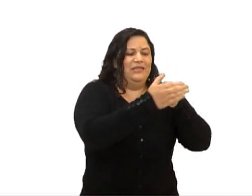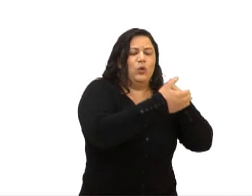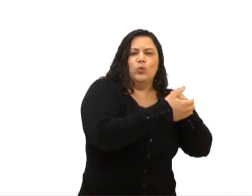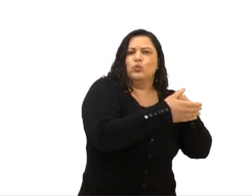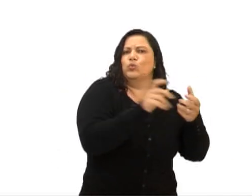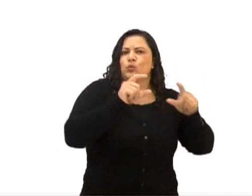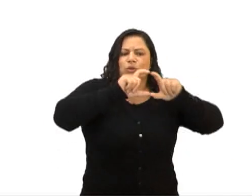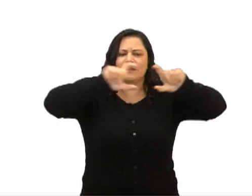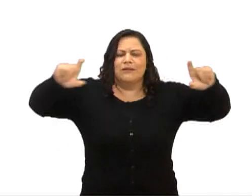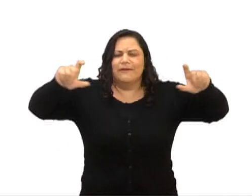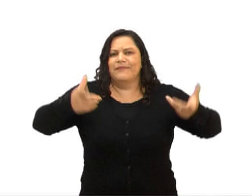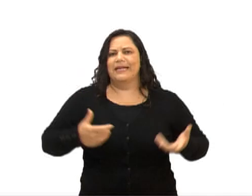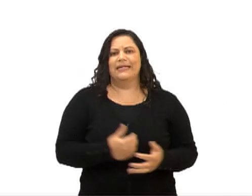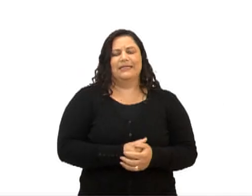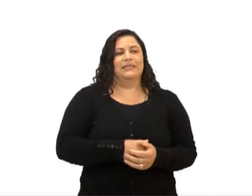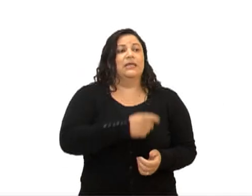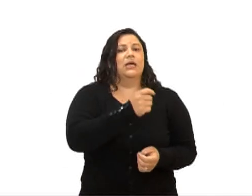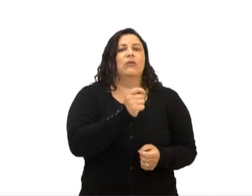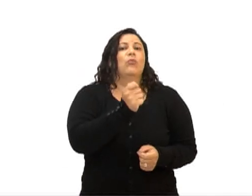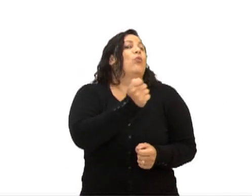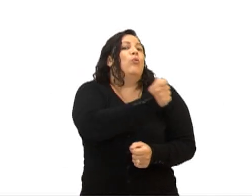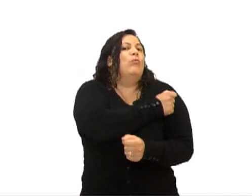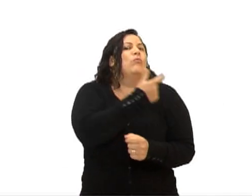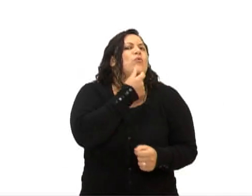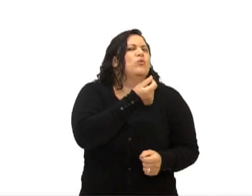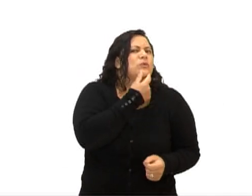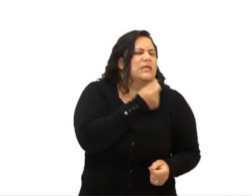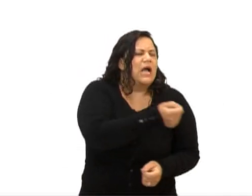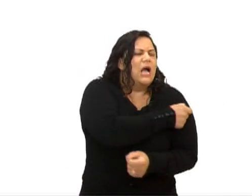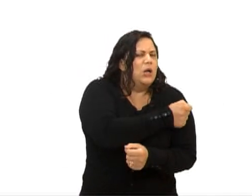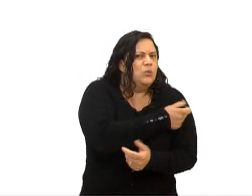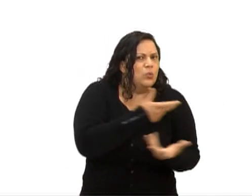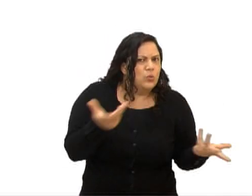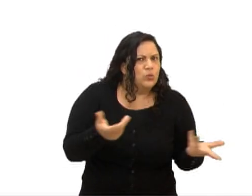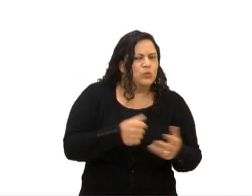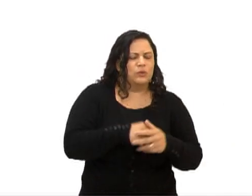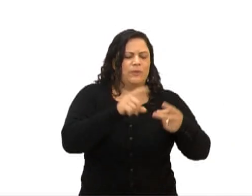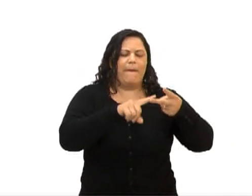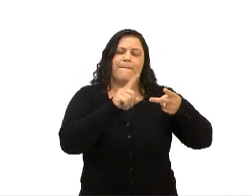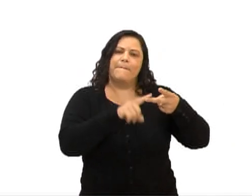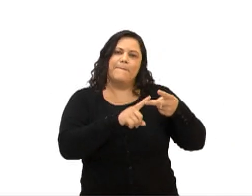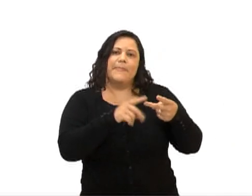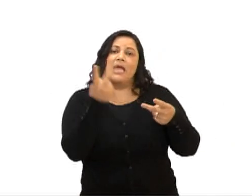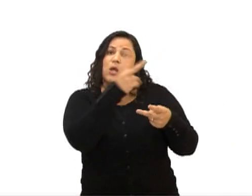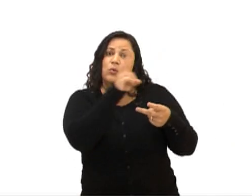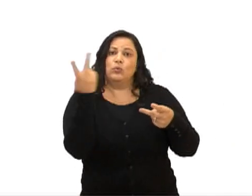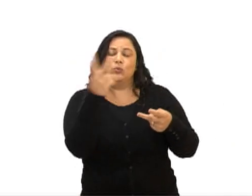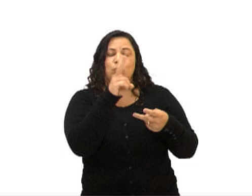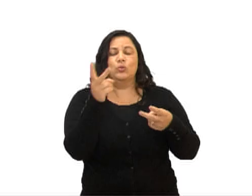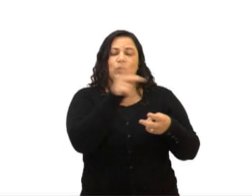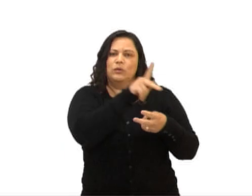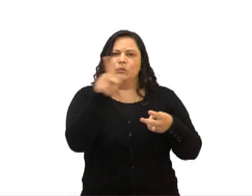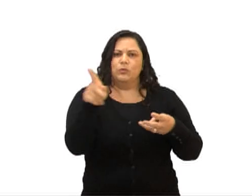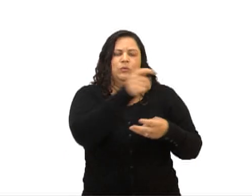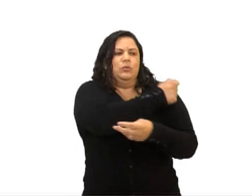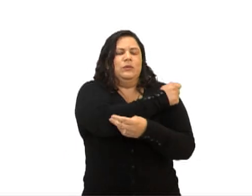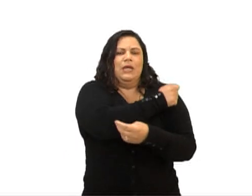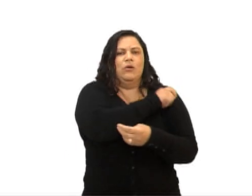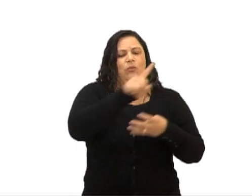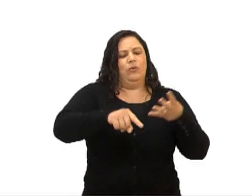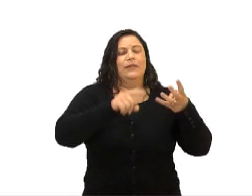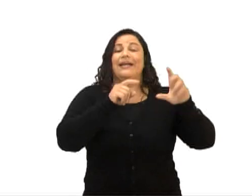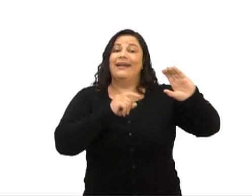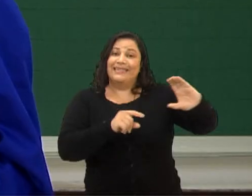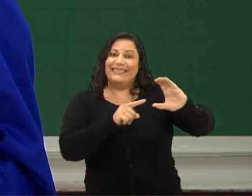oração? Letra A, os alunos. Letra B, os alunos e os professores. Letra C, as atividades. Vamos